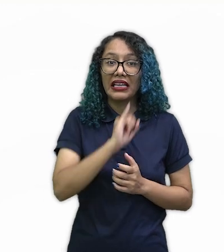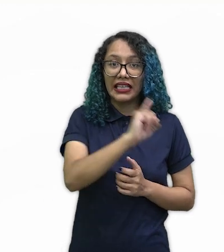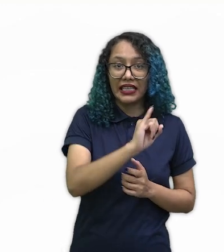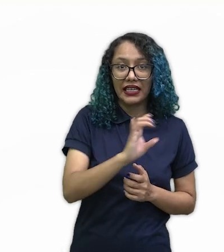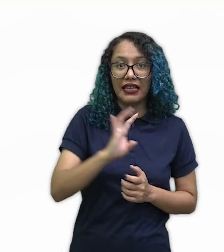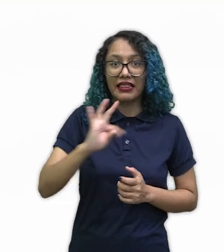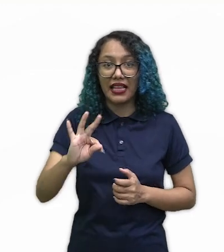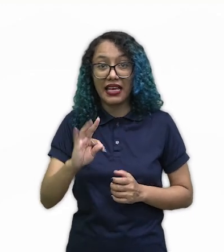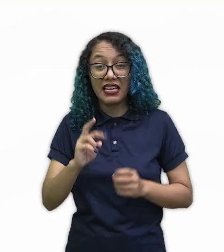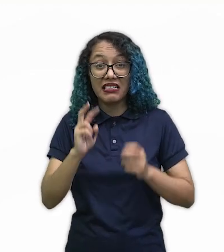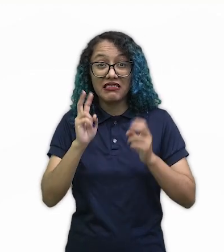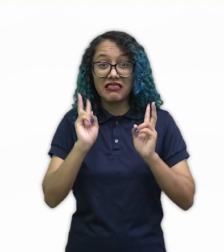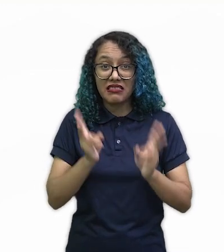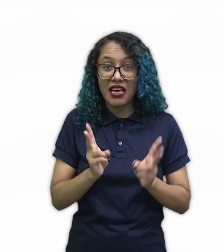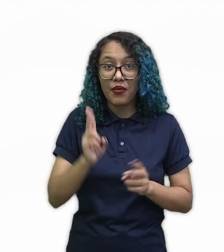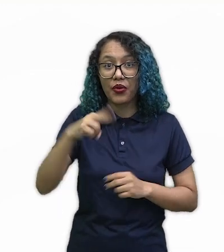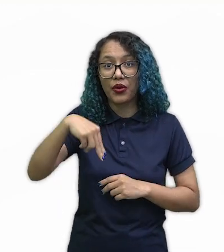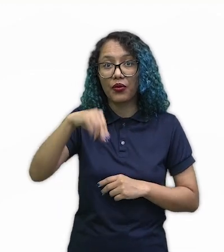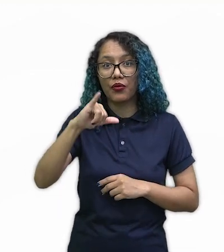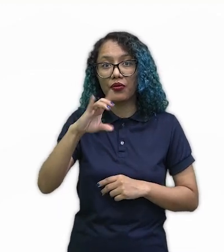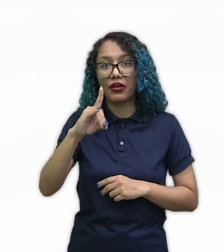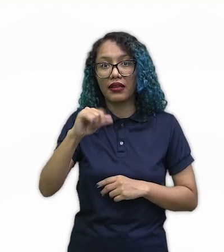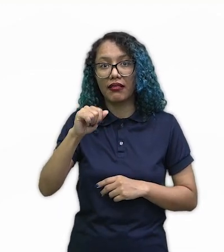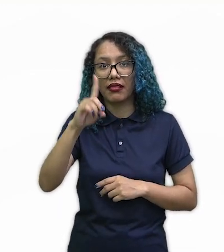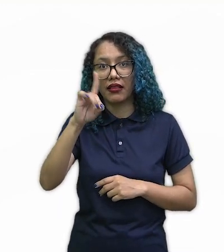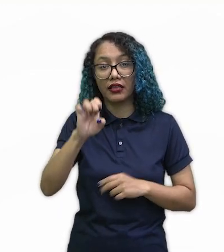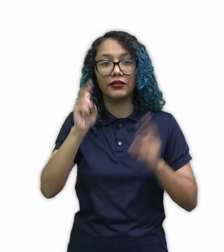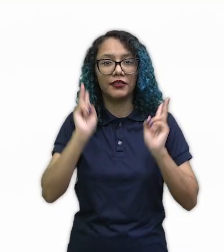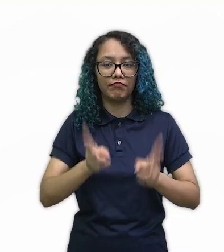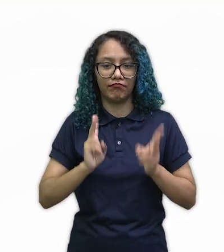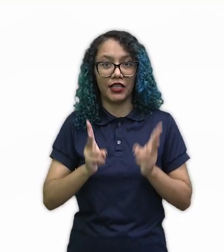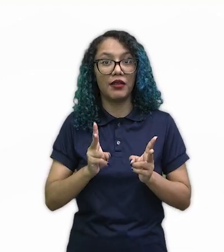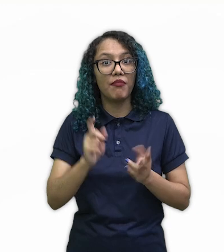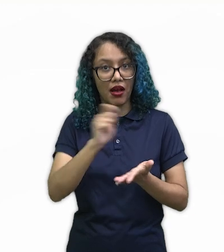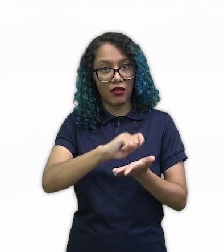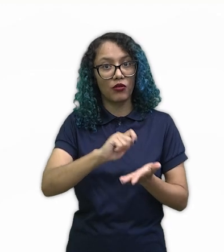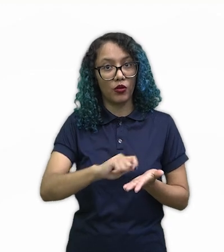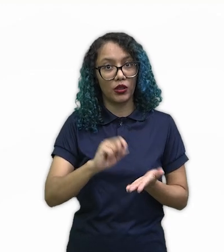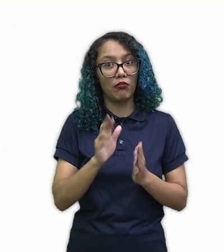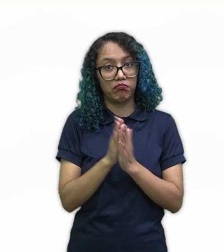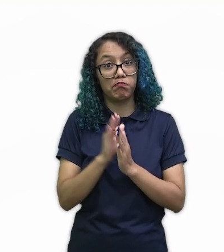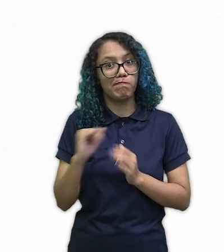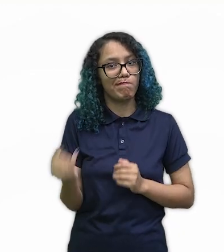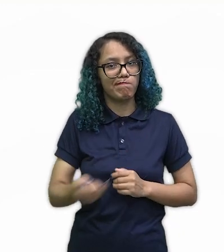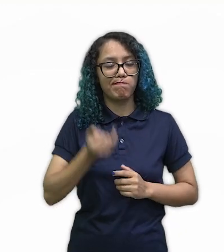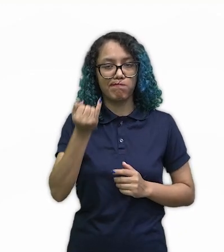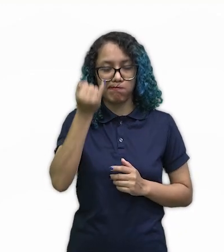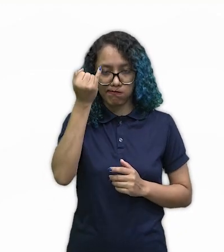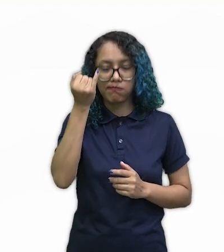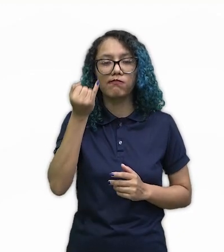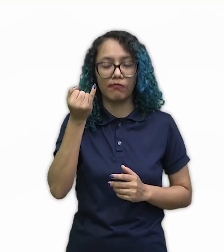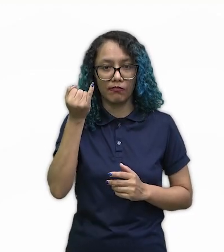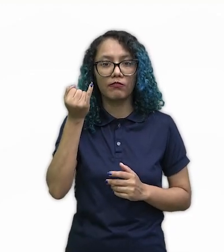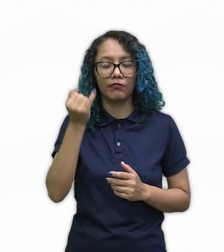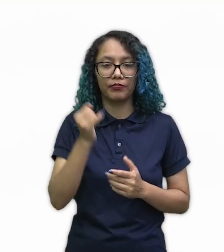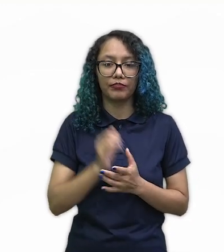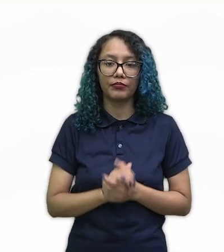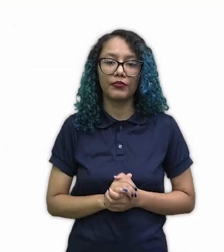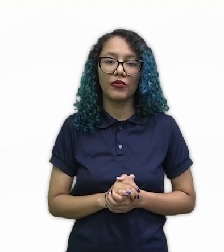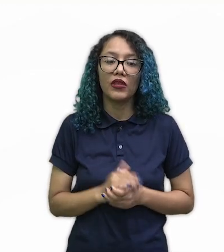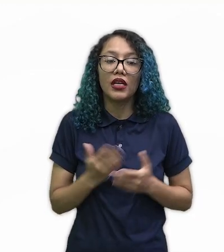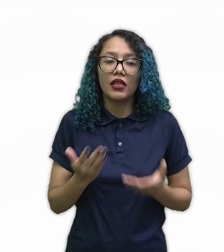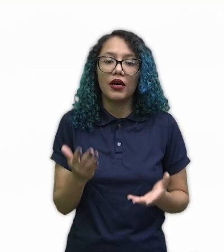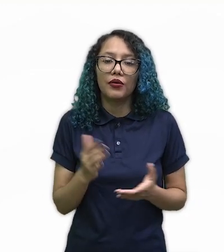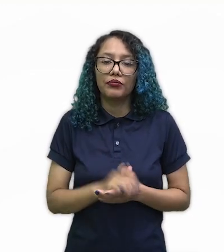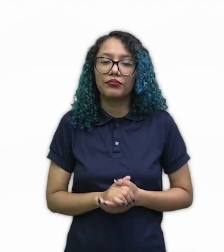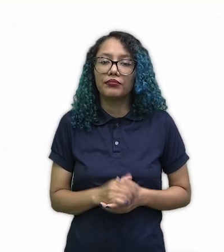que estar na mesma unidade de medida. Anotem isso aí que é muito importante, tá? Então, o que a gente